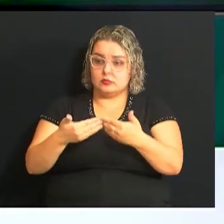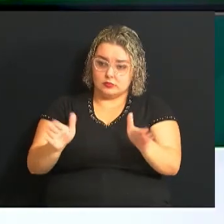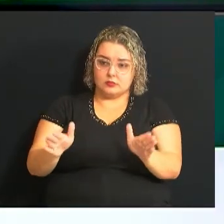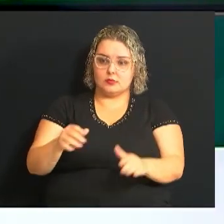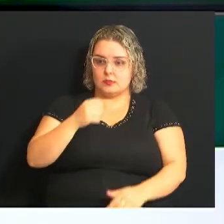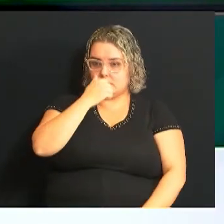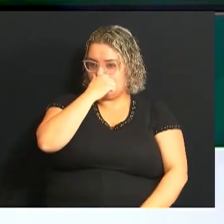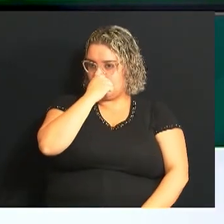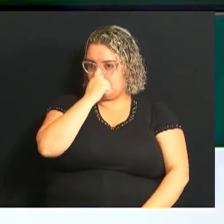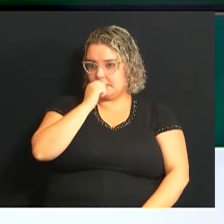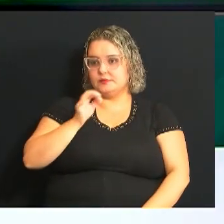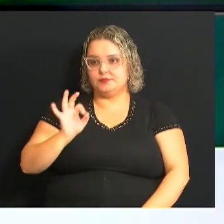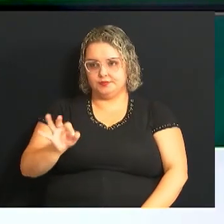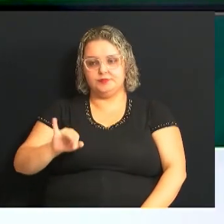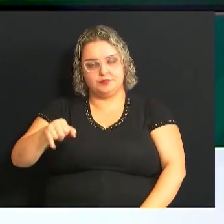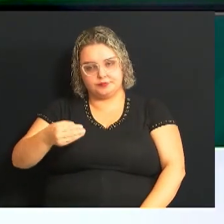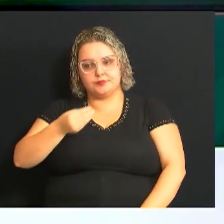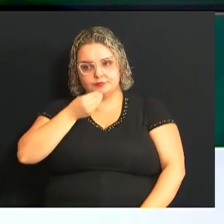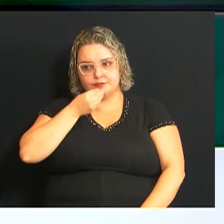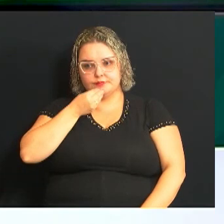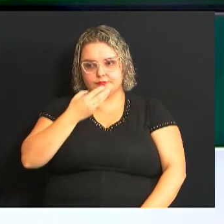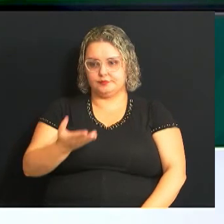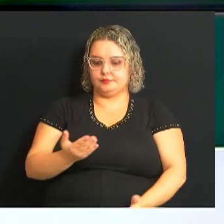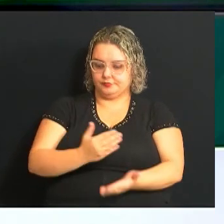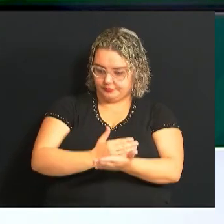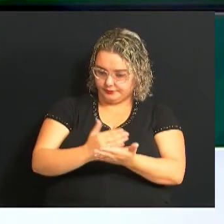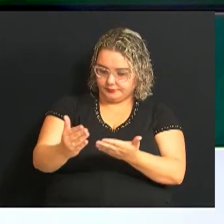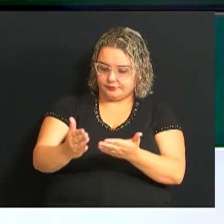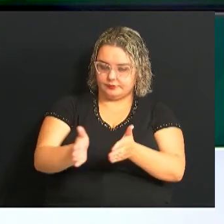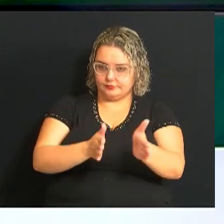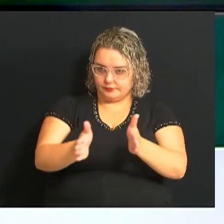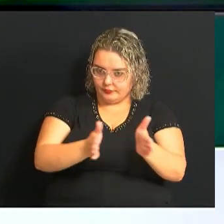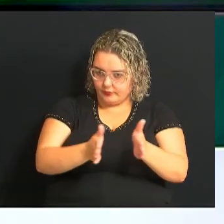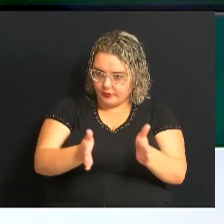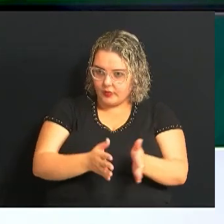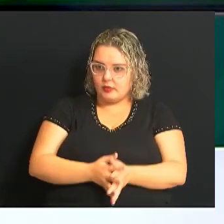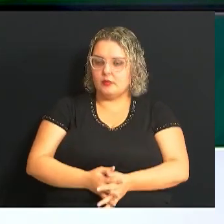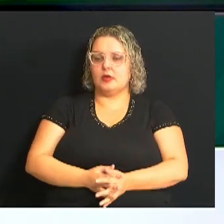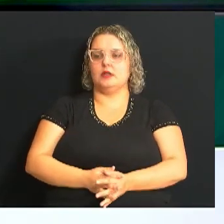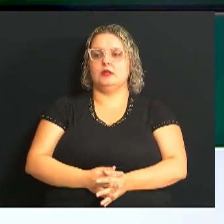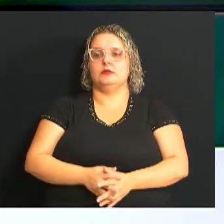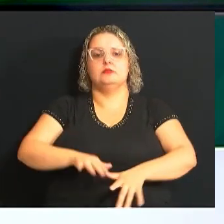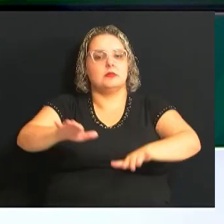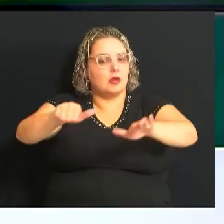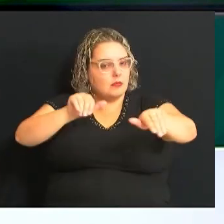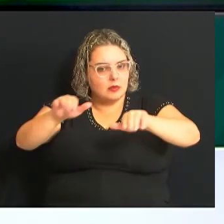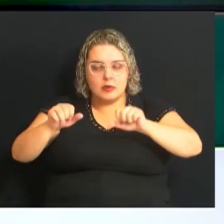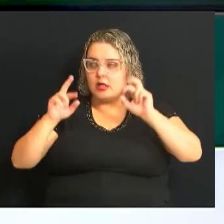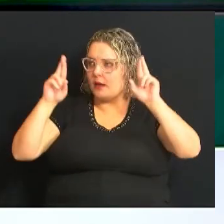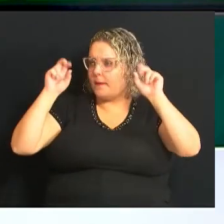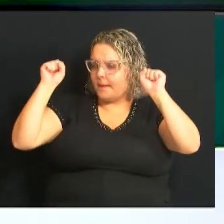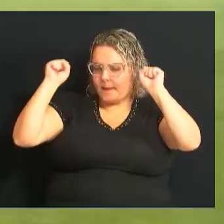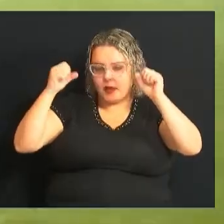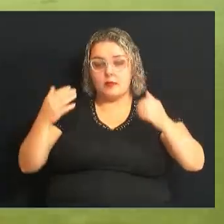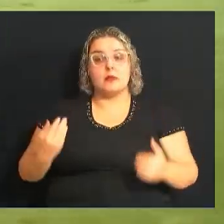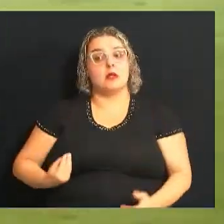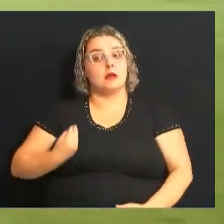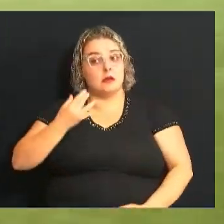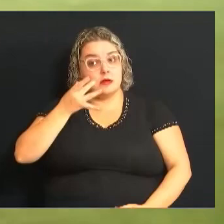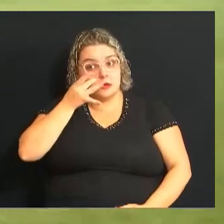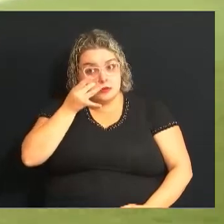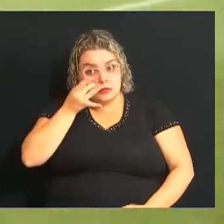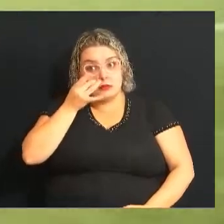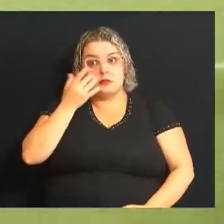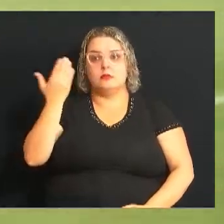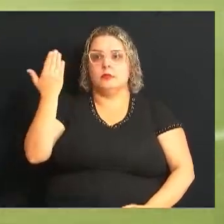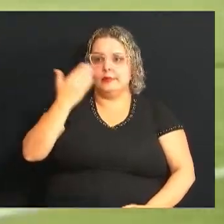já aproveitar esse início de temporada, já chamar o nosso torcedor para comparecer. Ano passado foi uma prova real ali